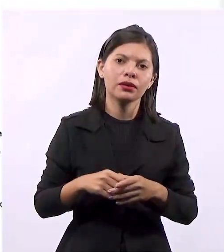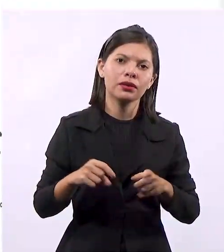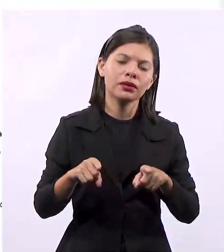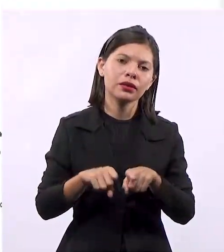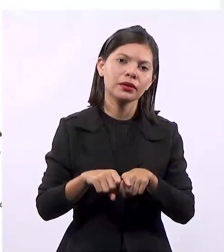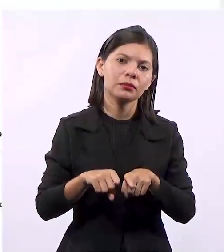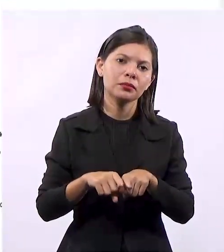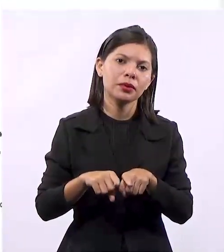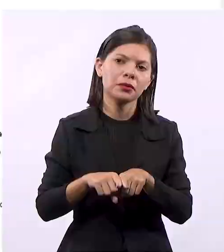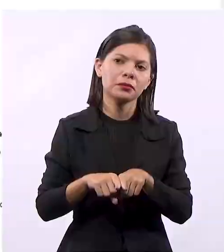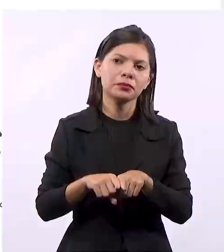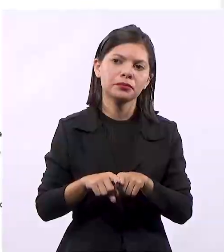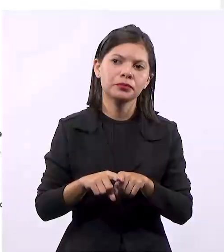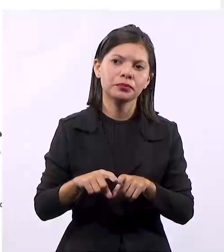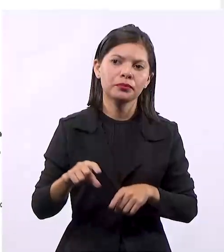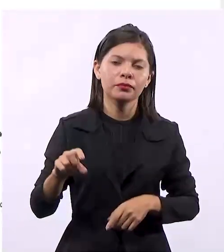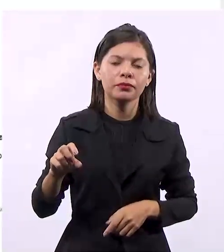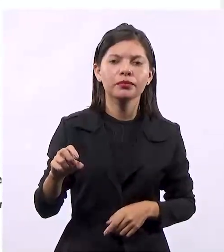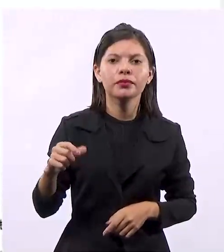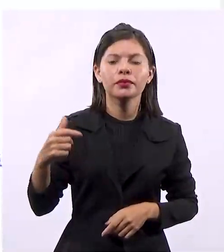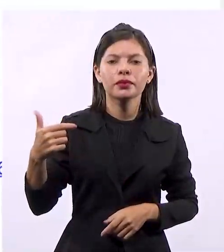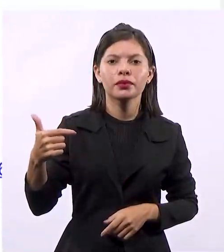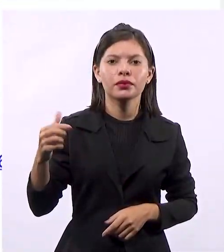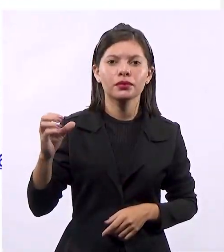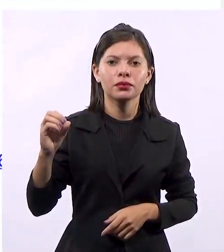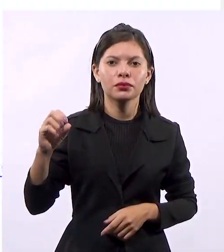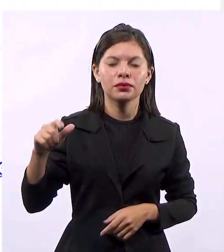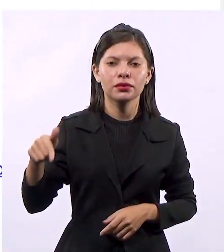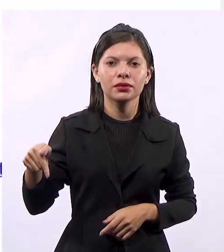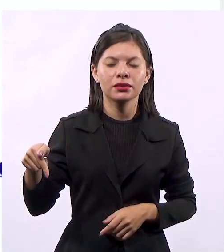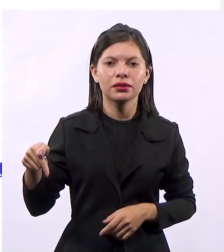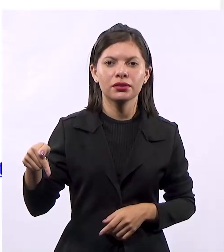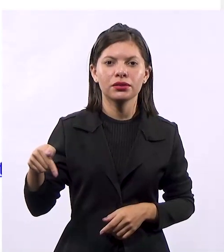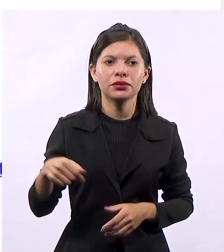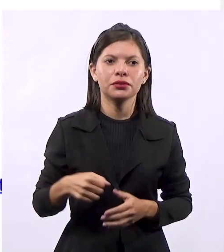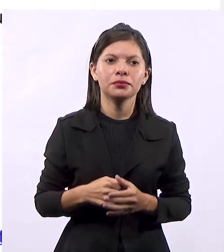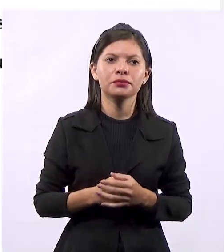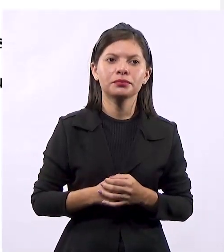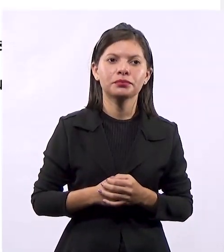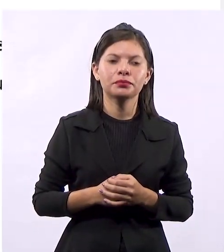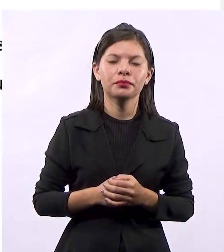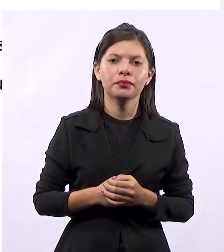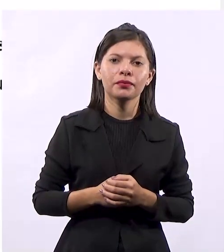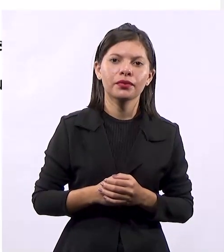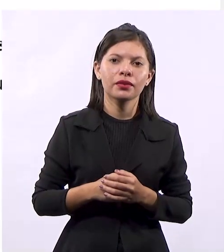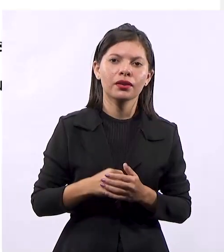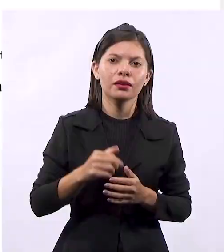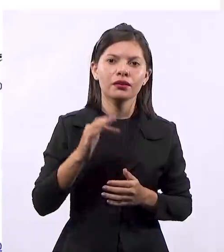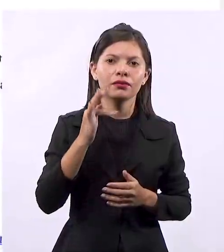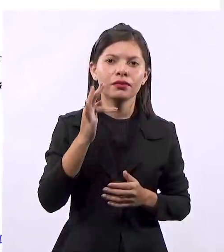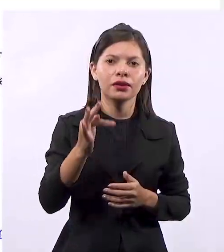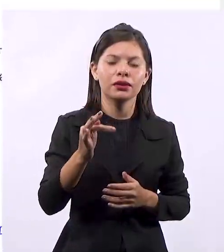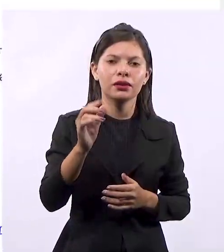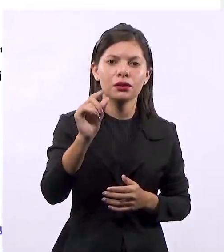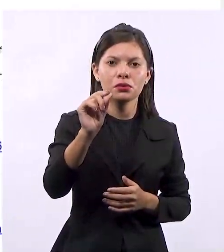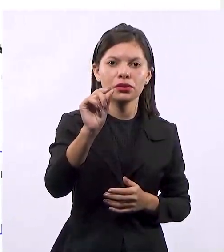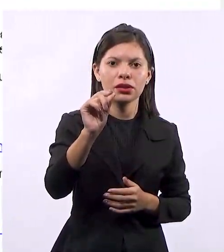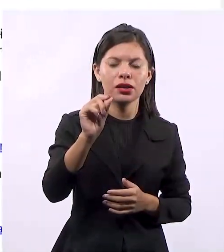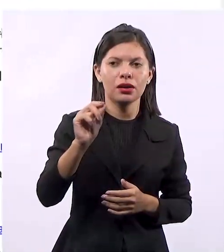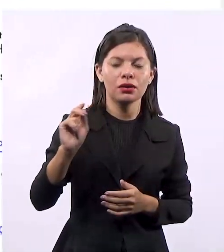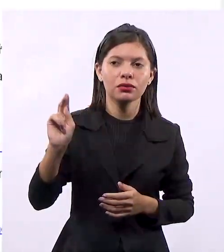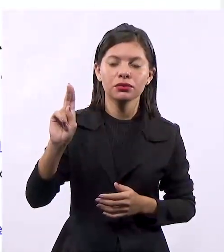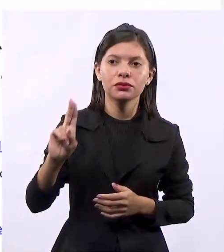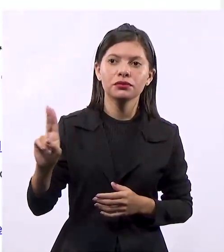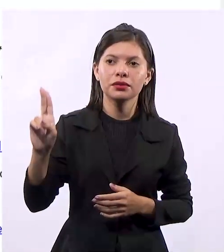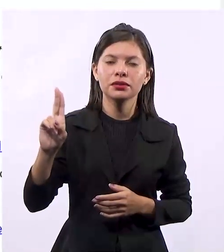gente vai ter o 207. O 207, só para a gente fazer alusão aqui à Constituição e não sair aqui